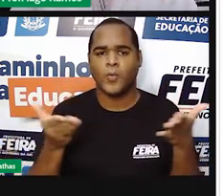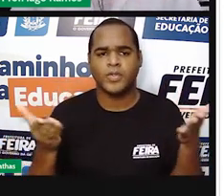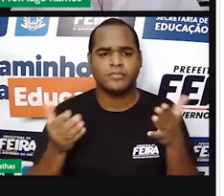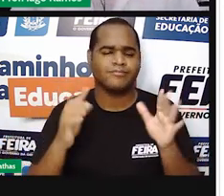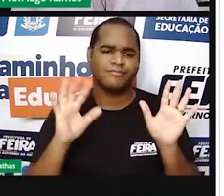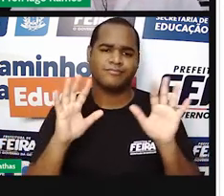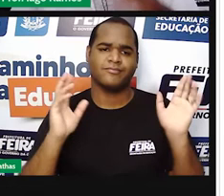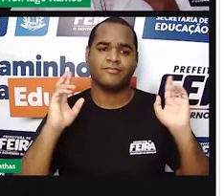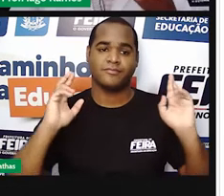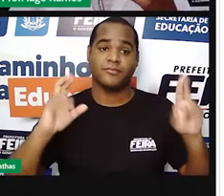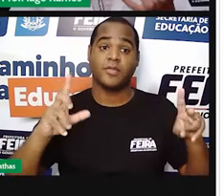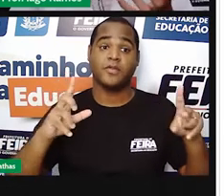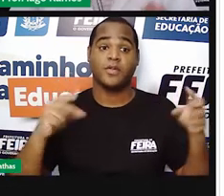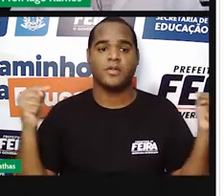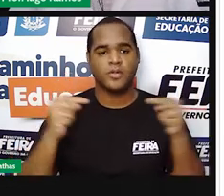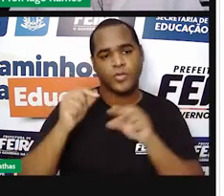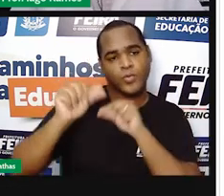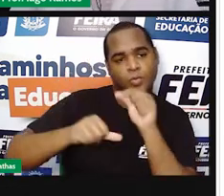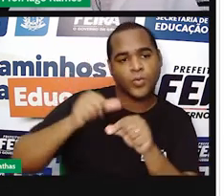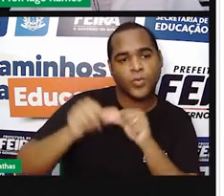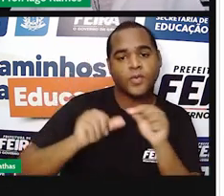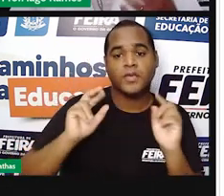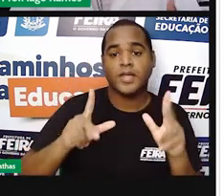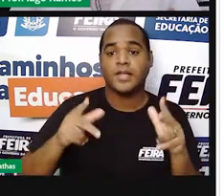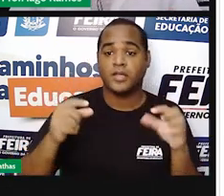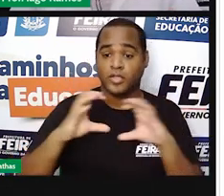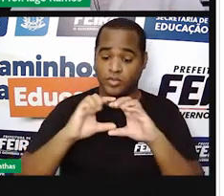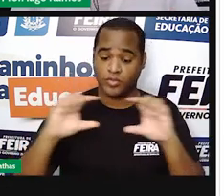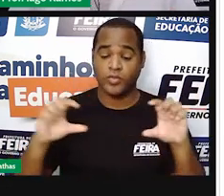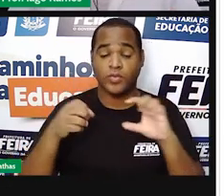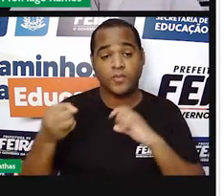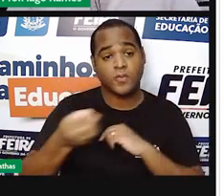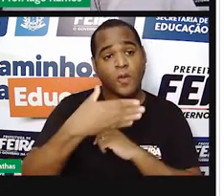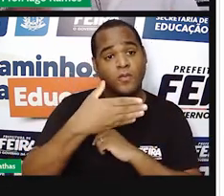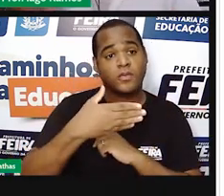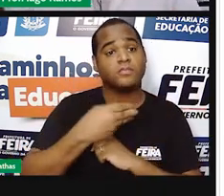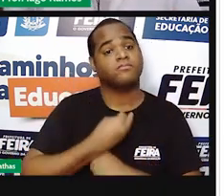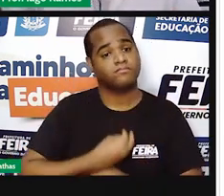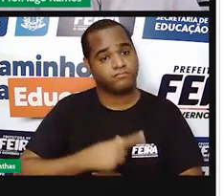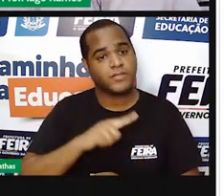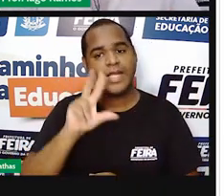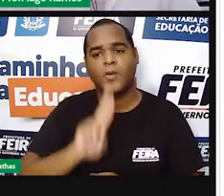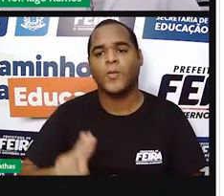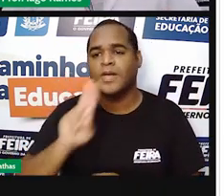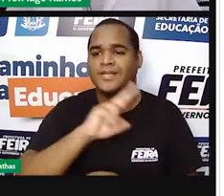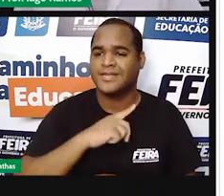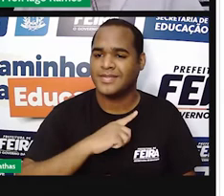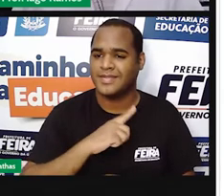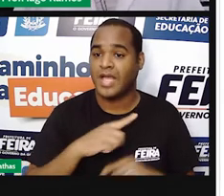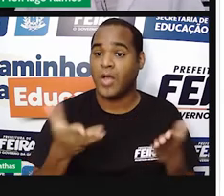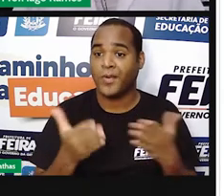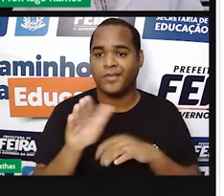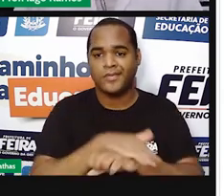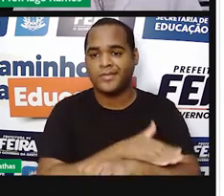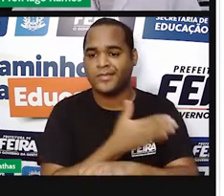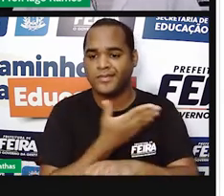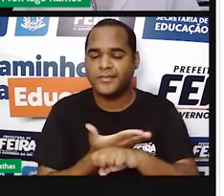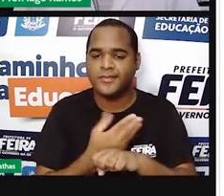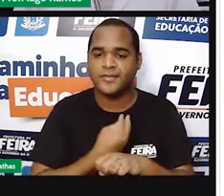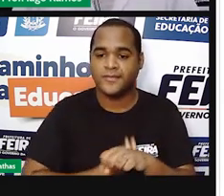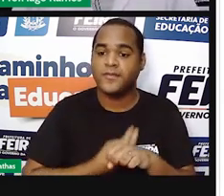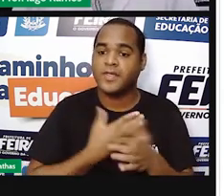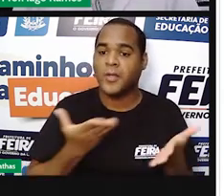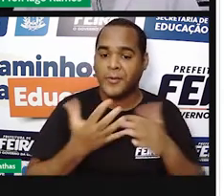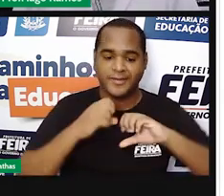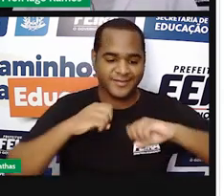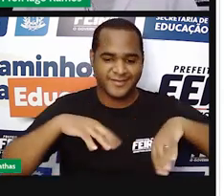forma como está aí na sua tela é só uma placa né nova né E que está sendo usada até esse momento onde